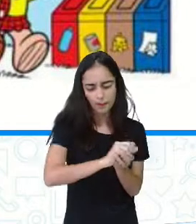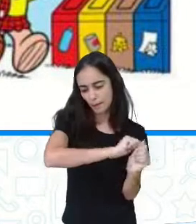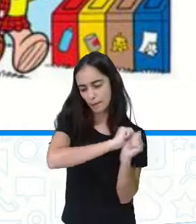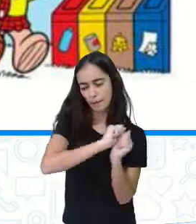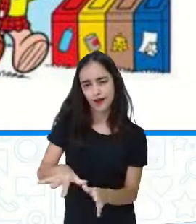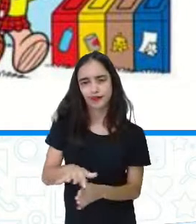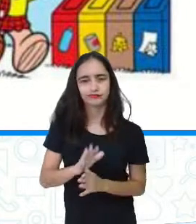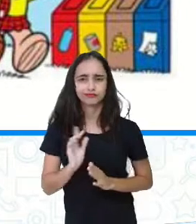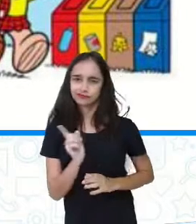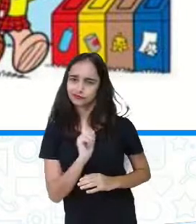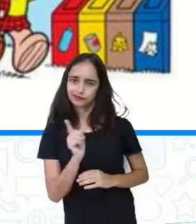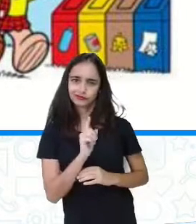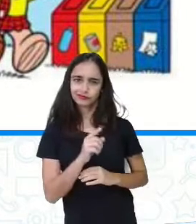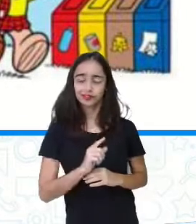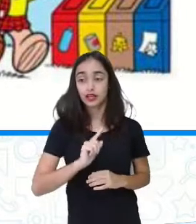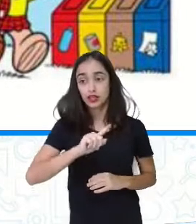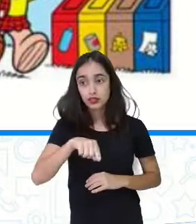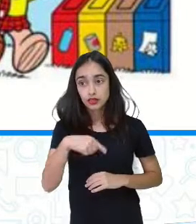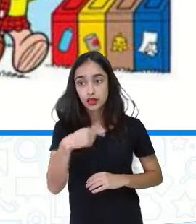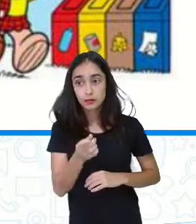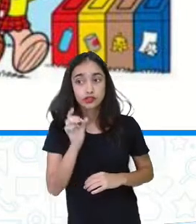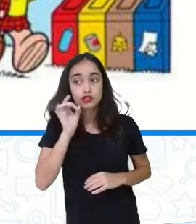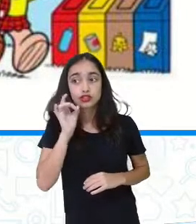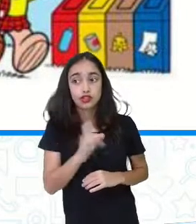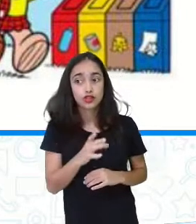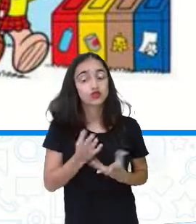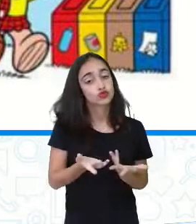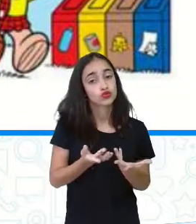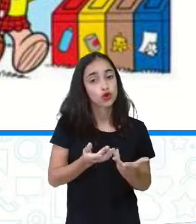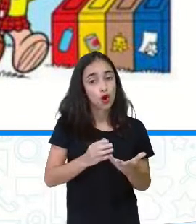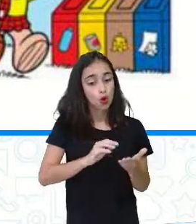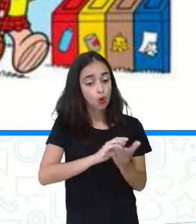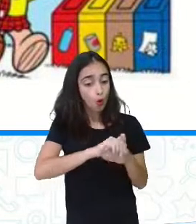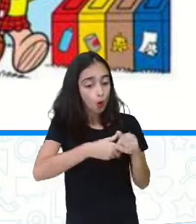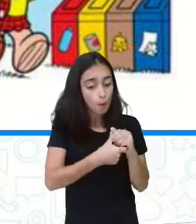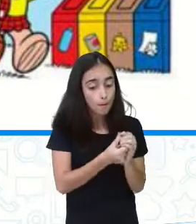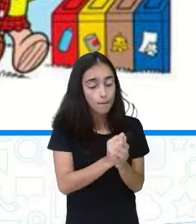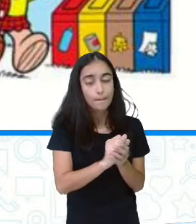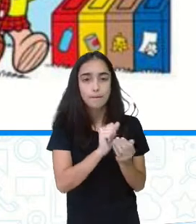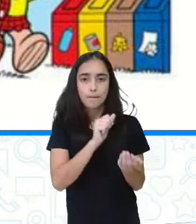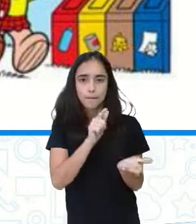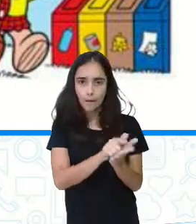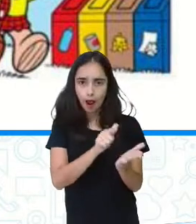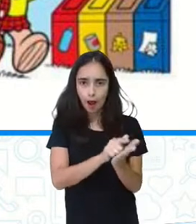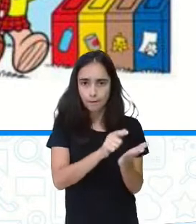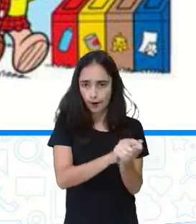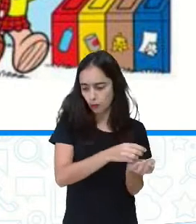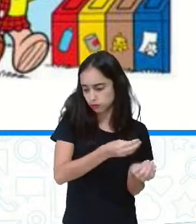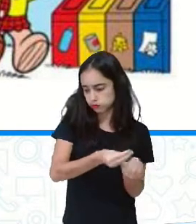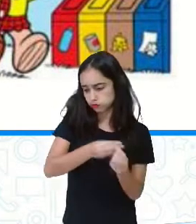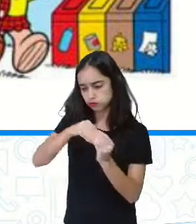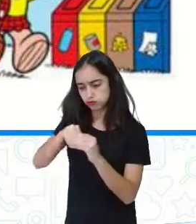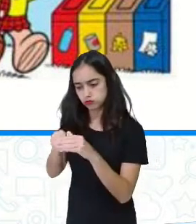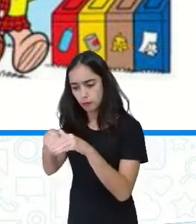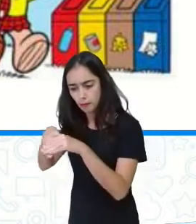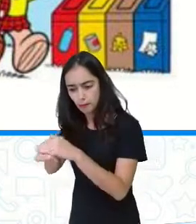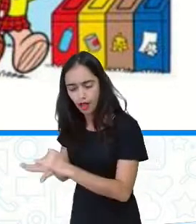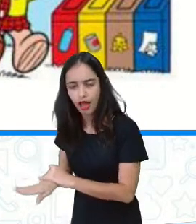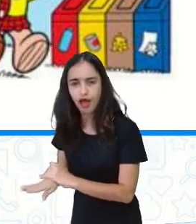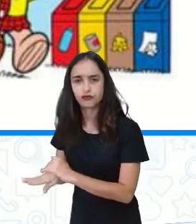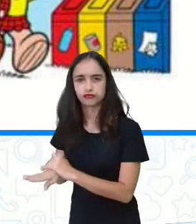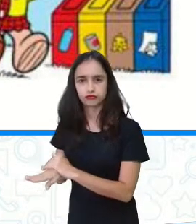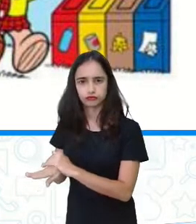só descartar seu plano na lata de lixo reciclável já que não dá para reciclar os planos reciclamos o